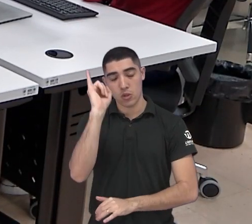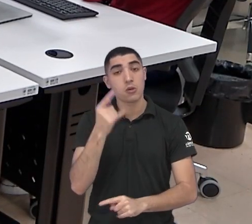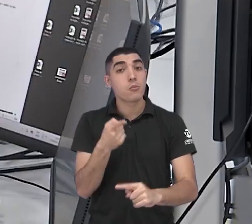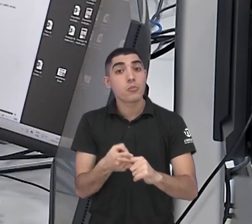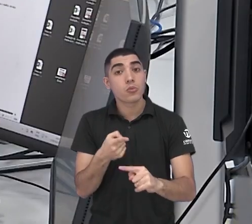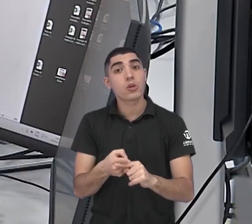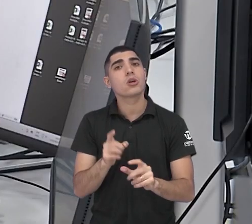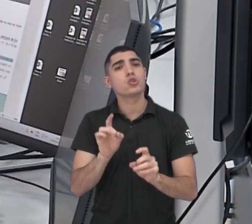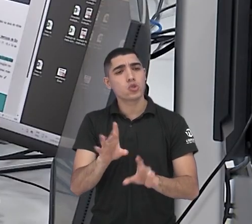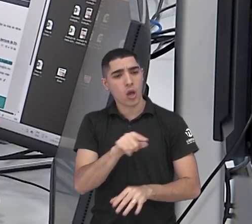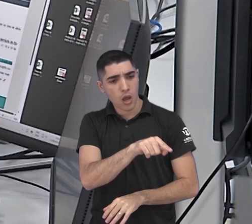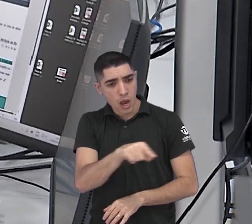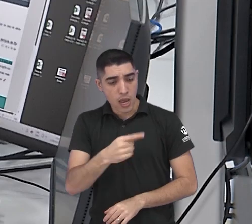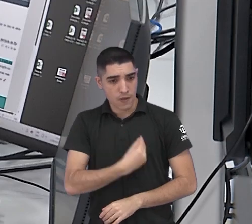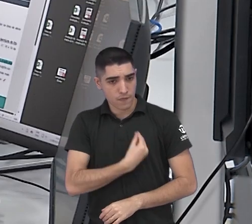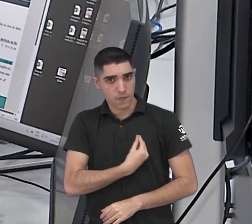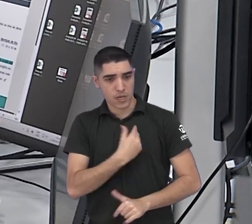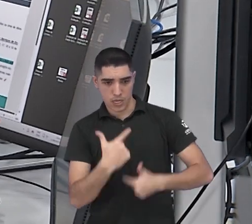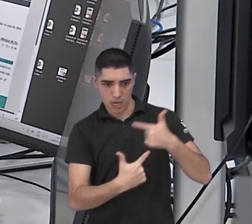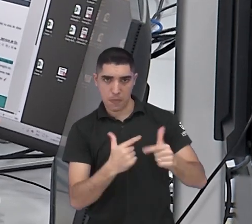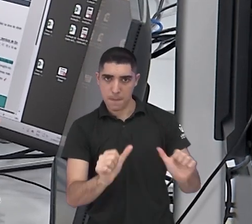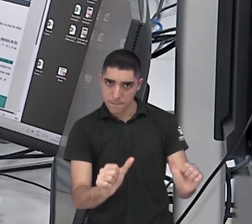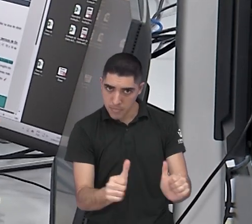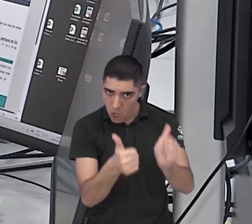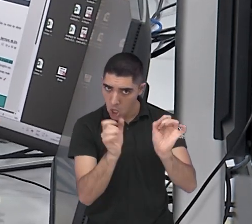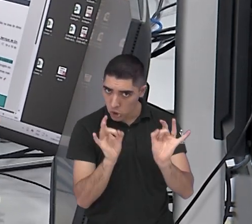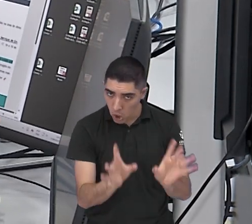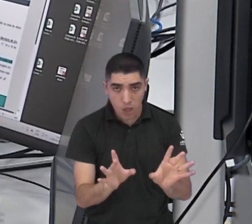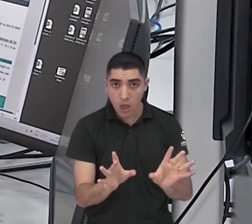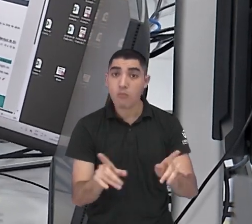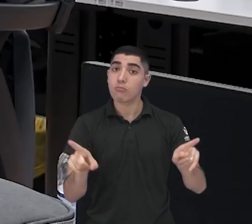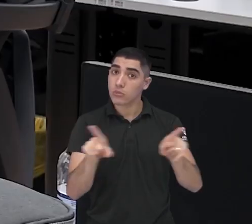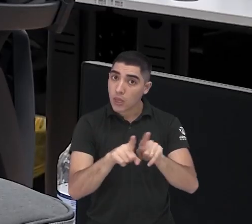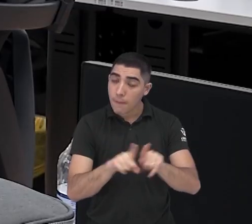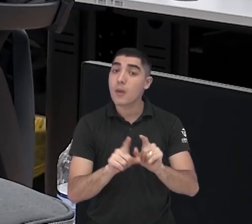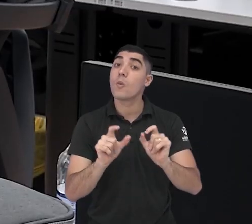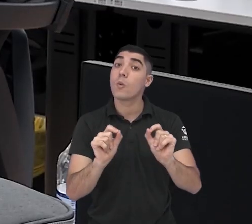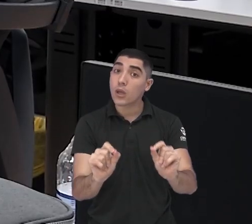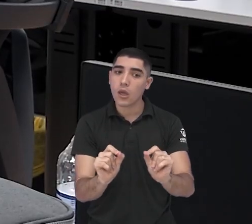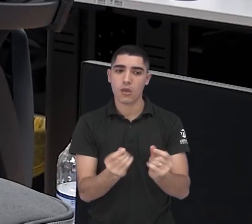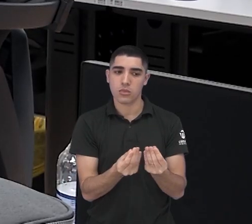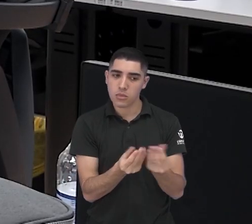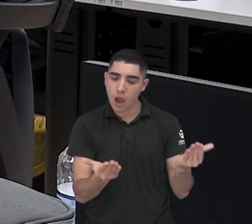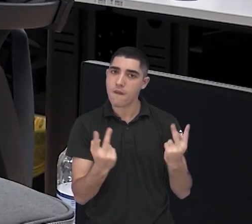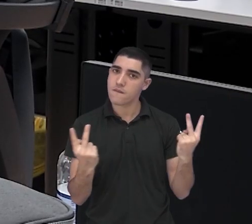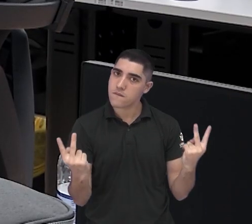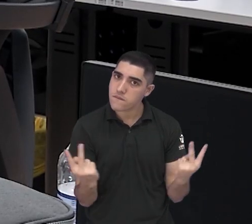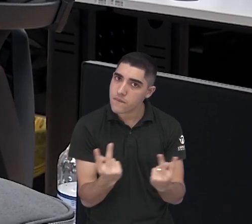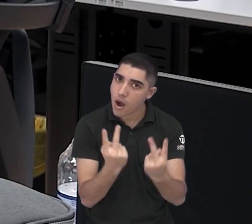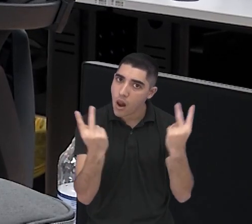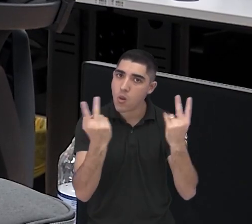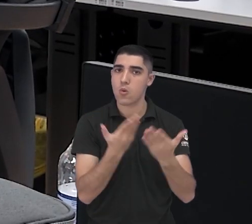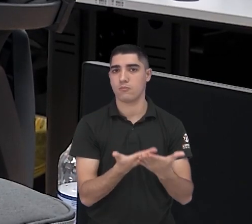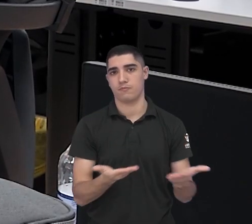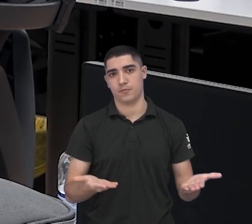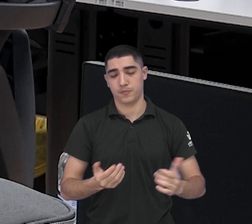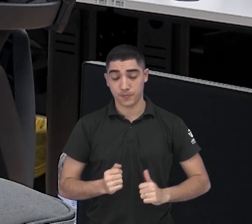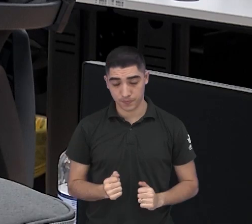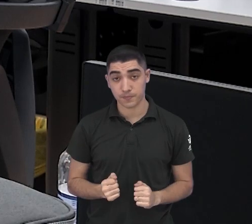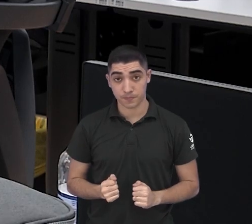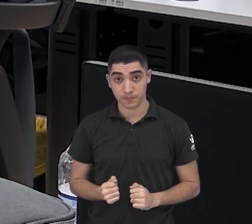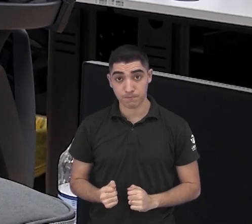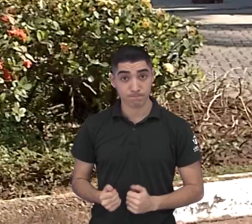não somente melhorar as condições de trabalho dos servidores, mas principalmente valorizar